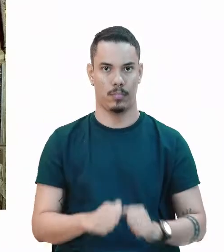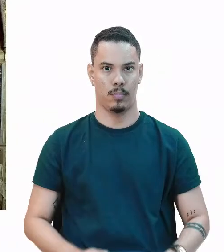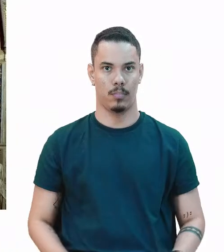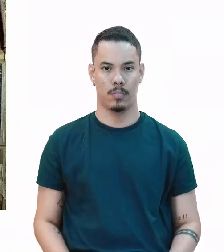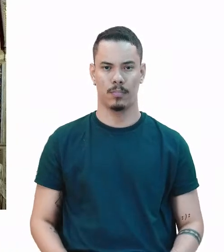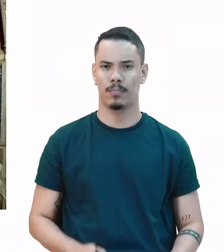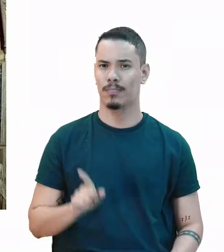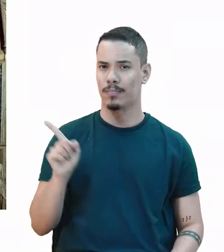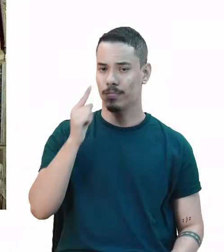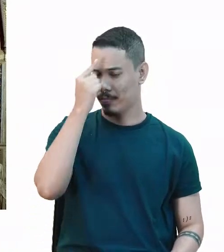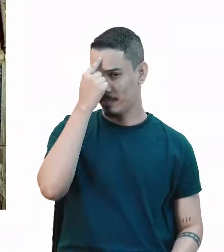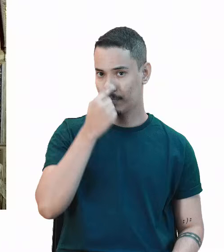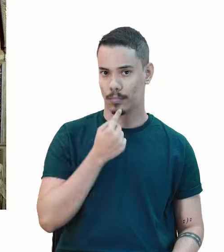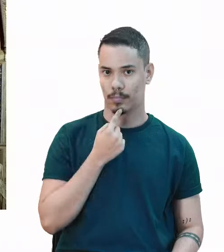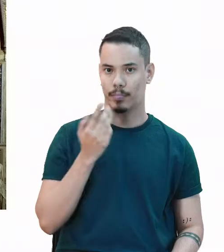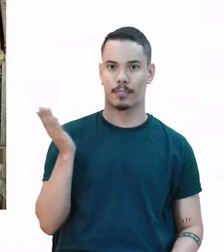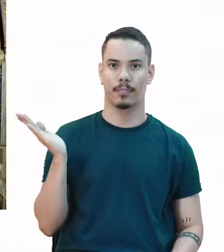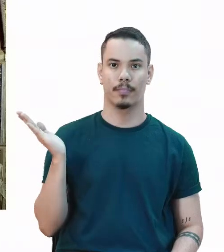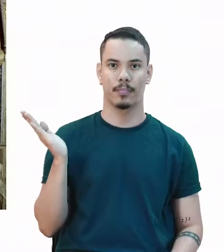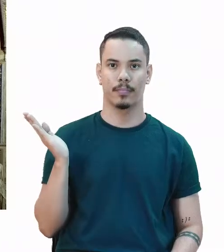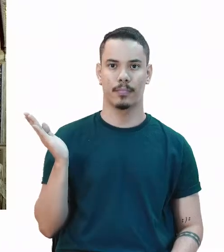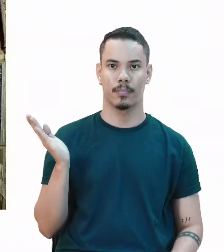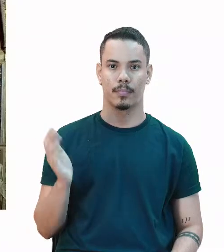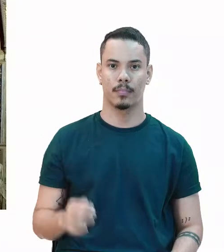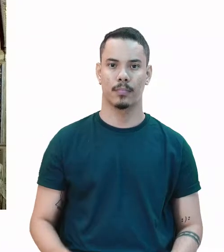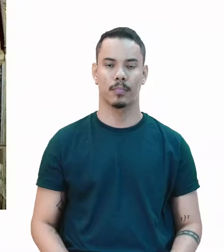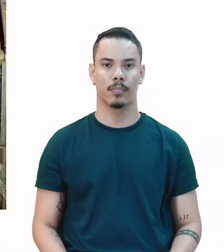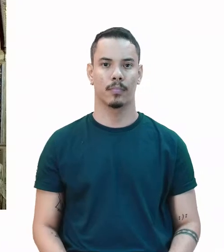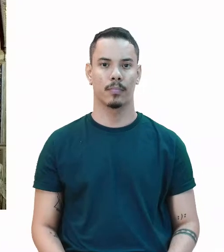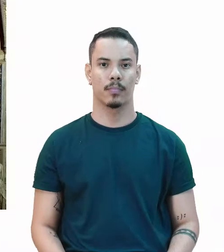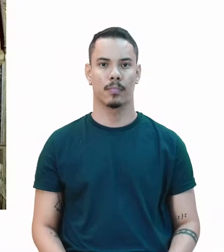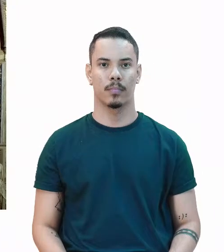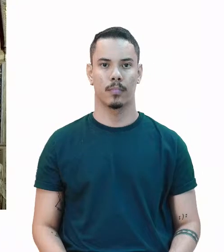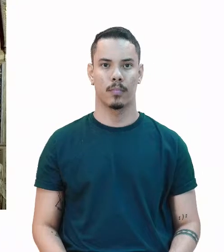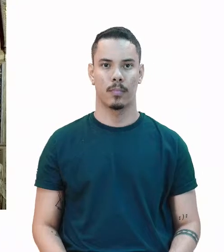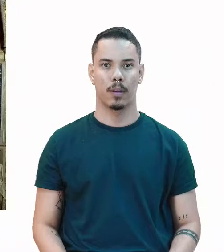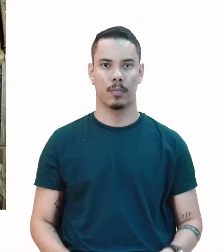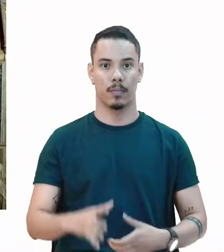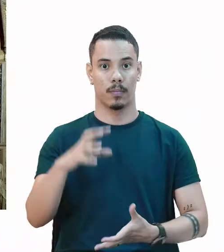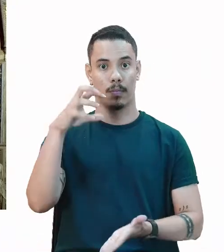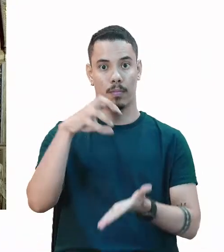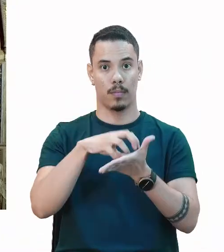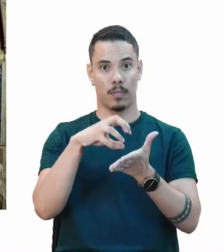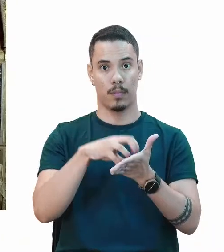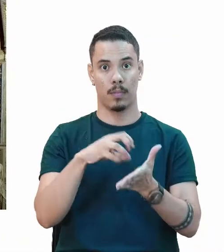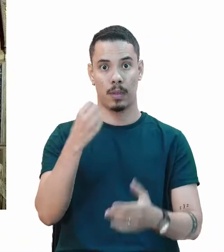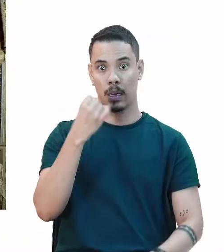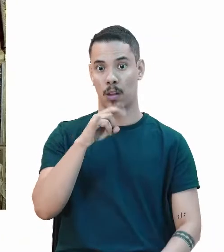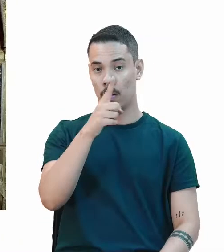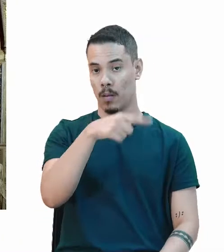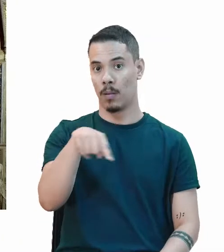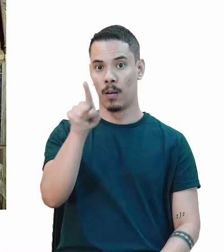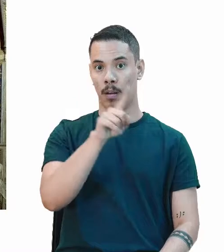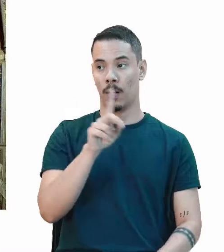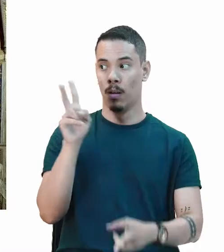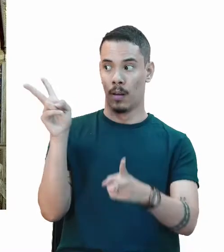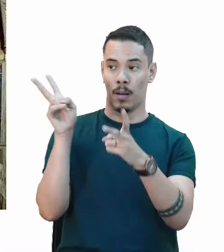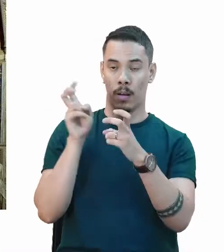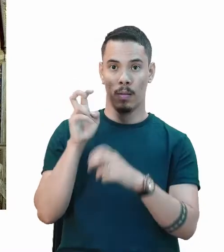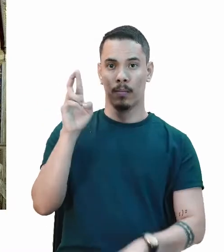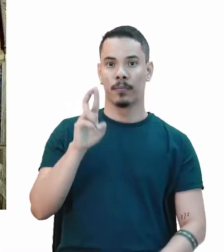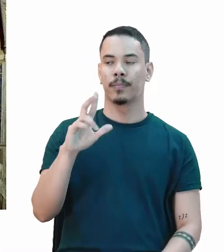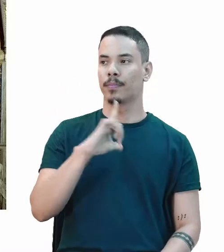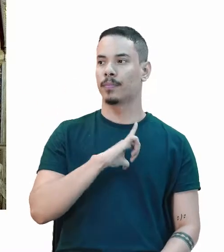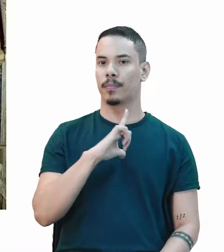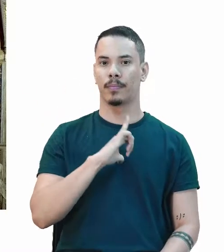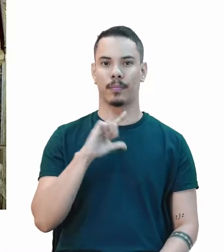aí. Ao centro da imagem Se vocês observarem, temos aqui,